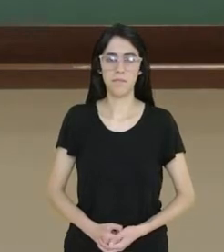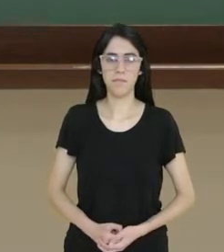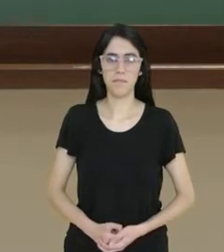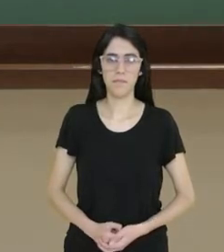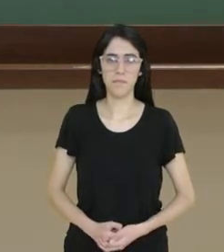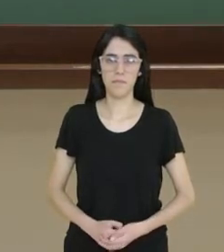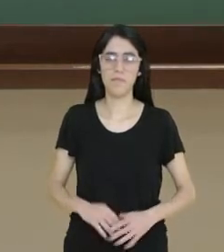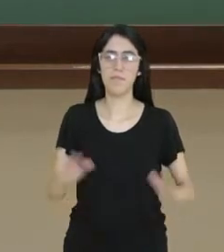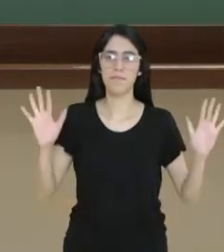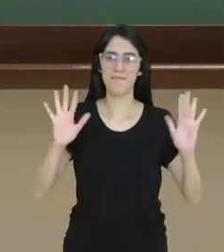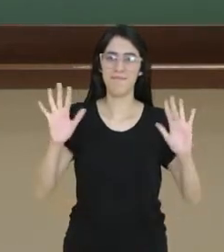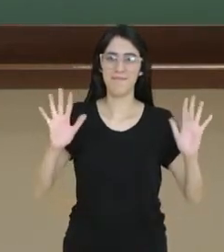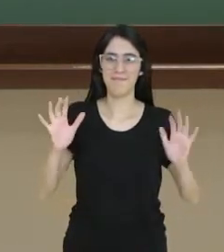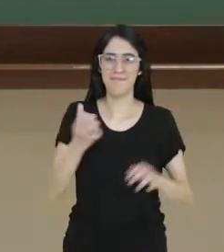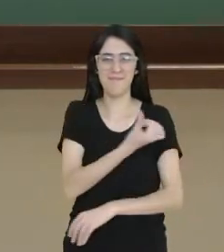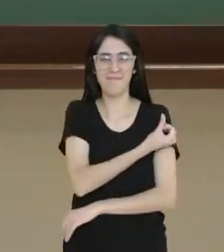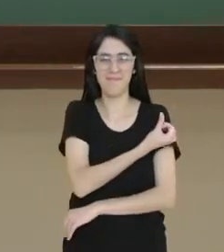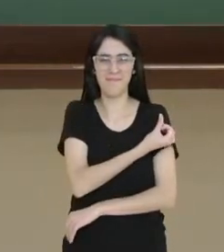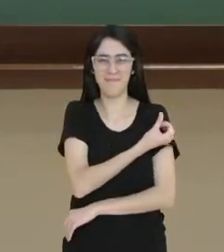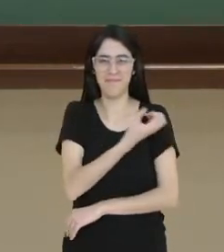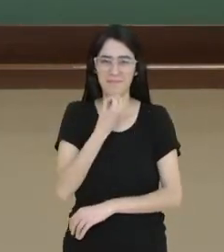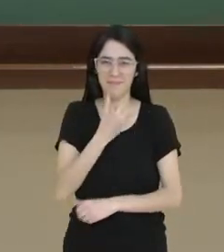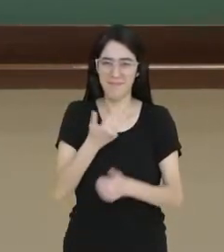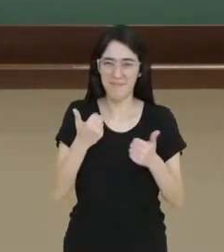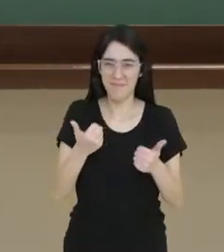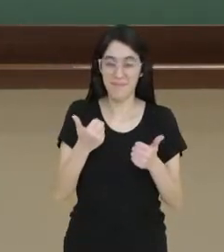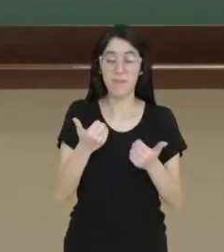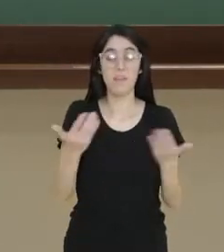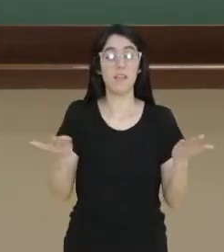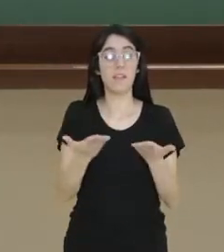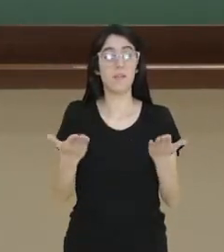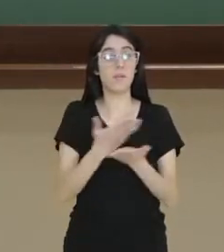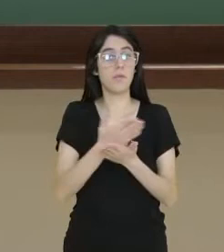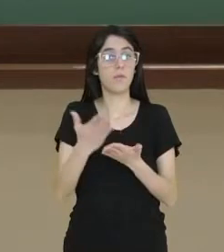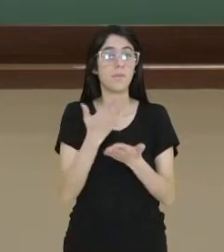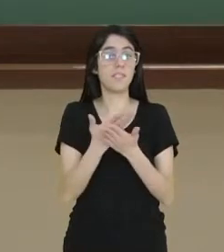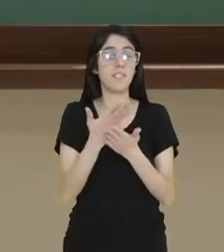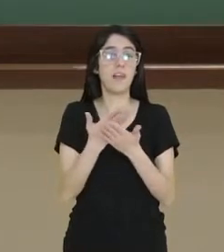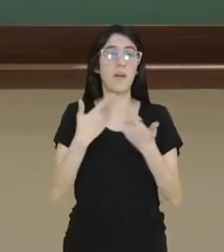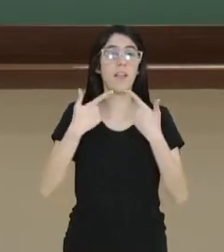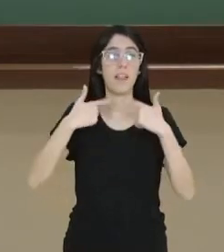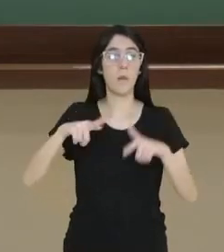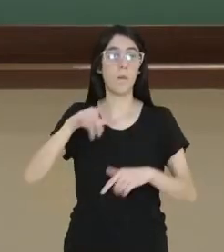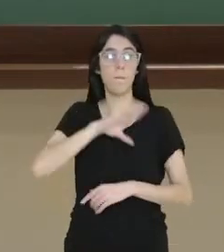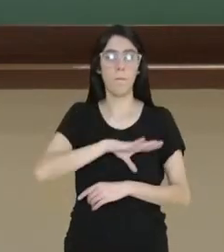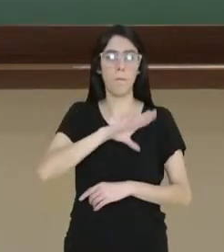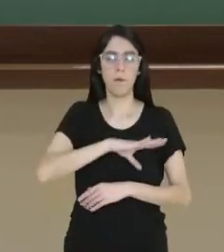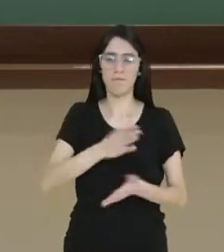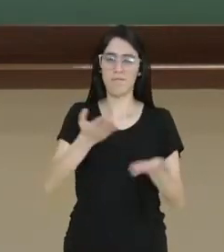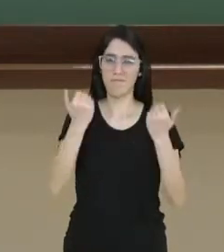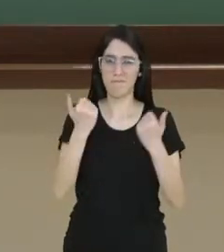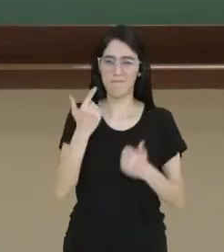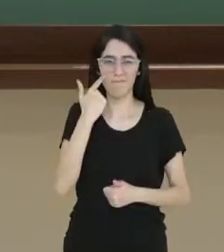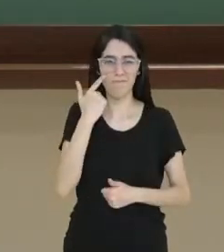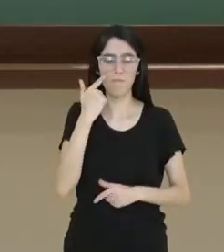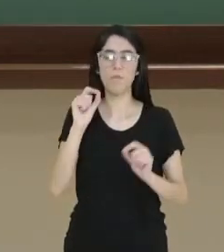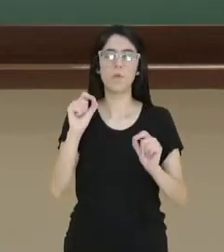Olá, alunos do sexto ano, tudo bem com vocês? Estamos iniciando mais uma aula de língua portuguesa. Vamos conferir então